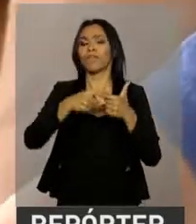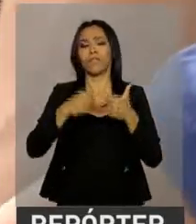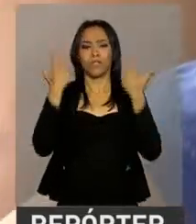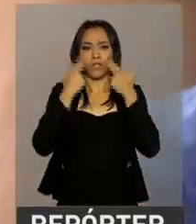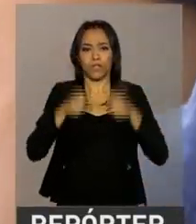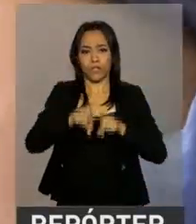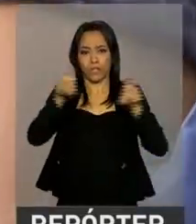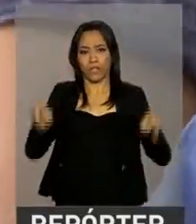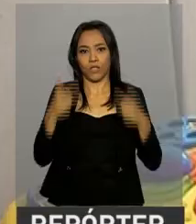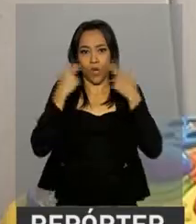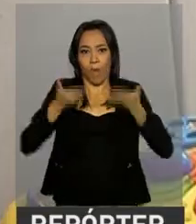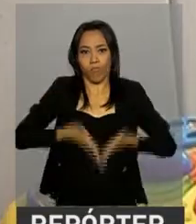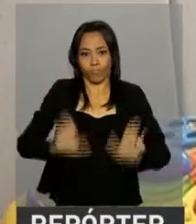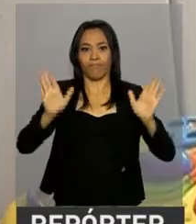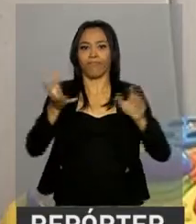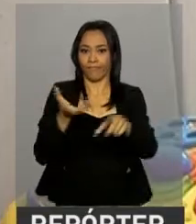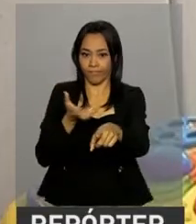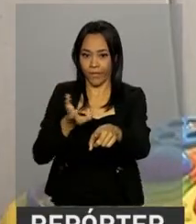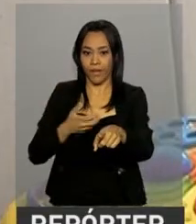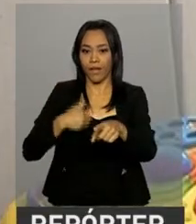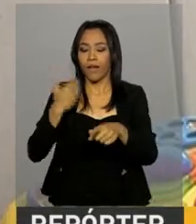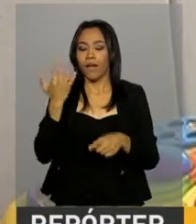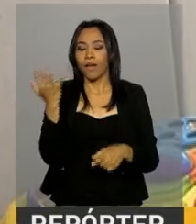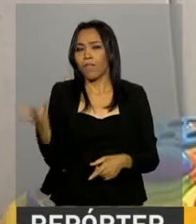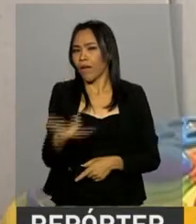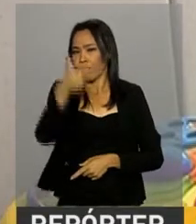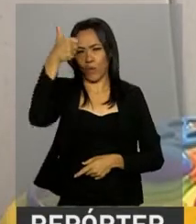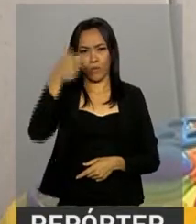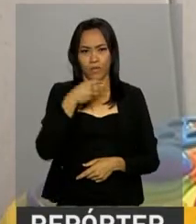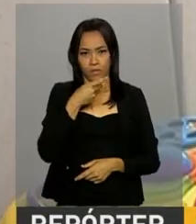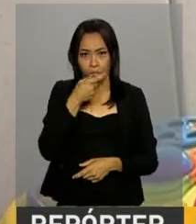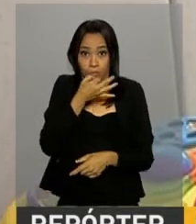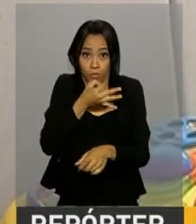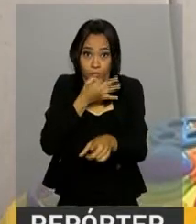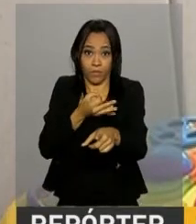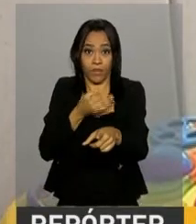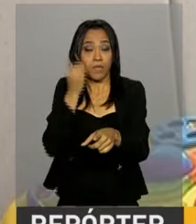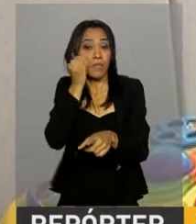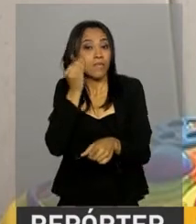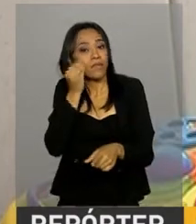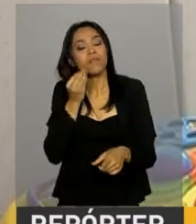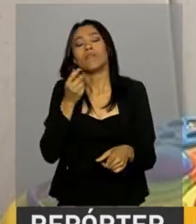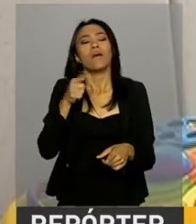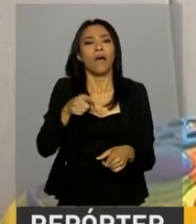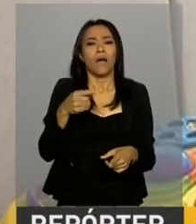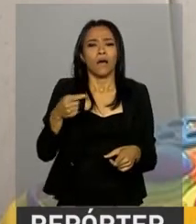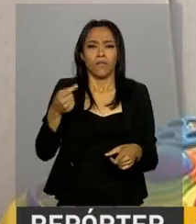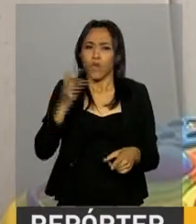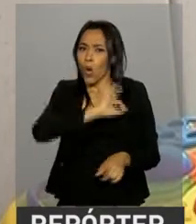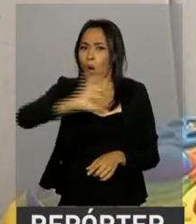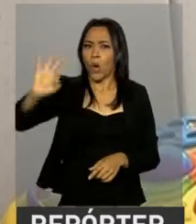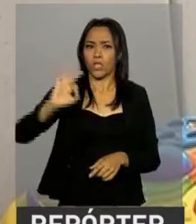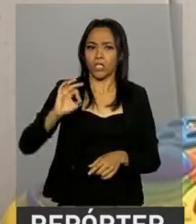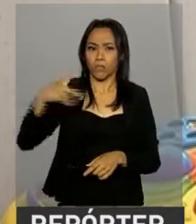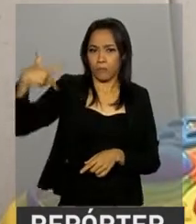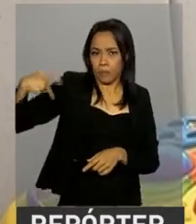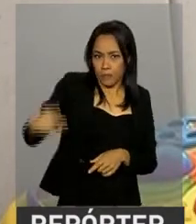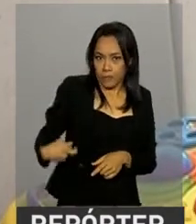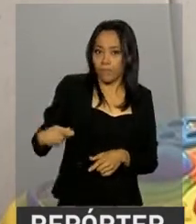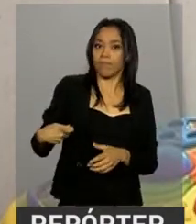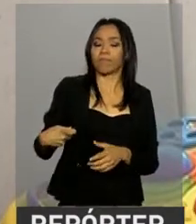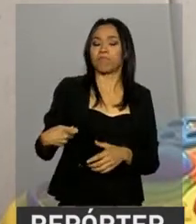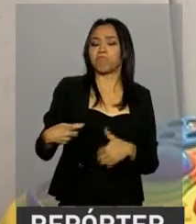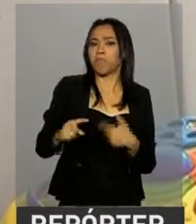normal para uma experiência assim maravilhosa é a anestesia é foi ótima porque depois de licenciada